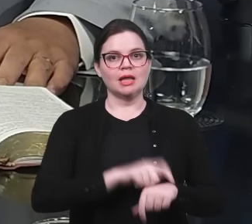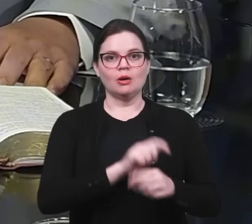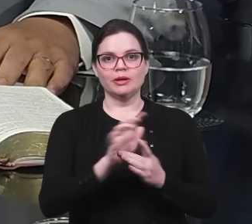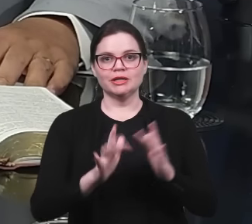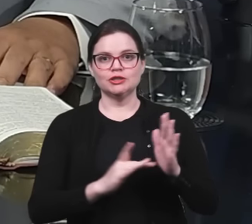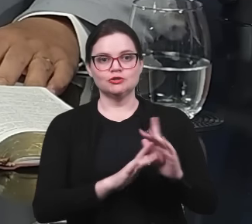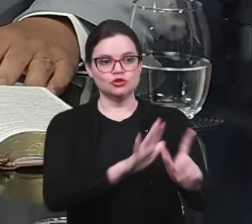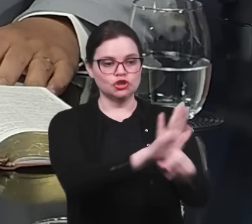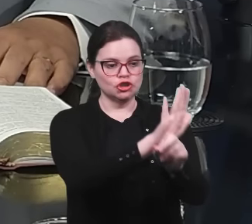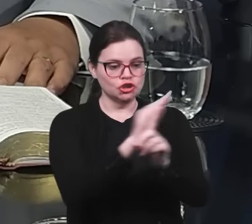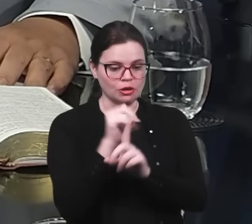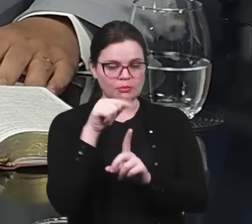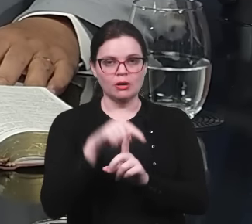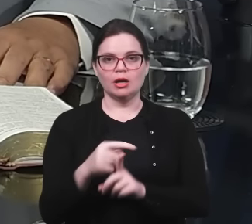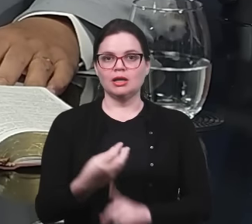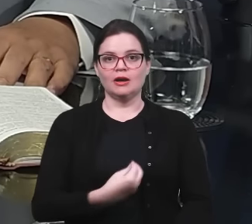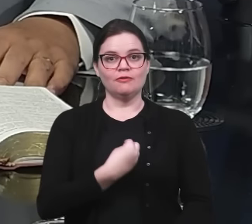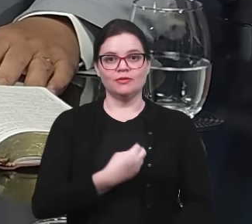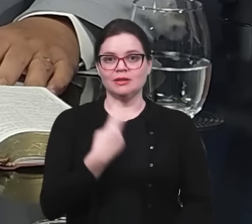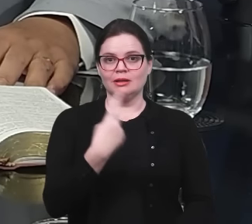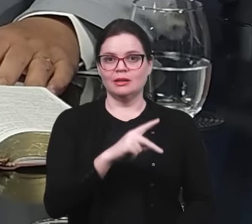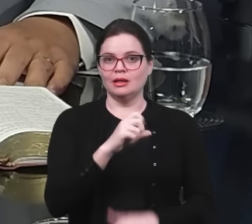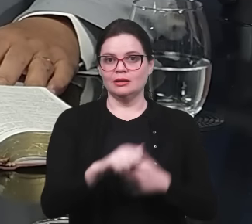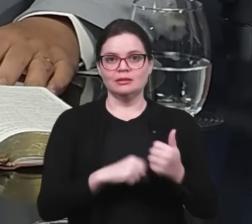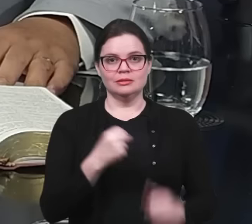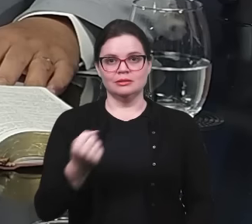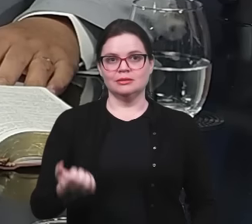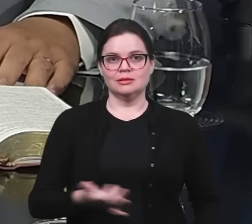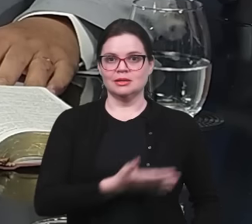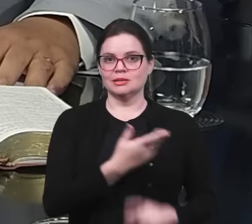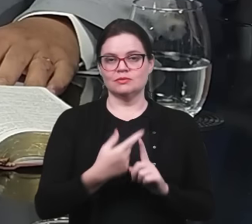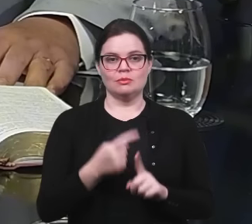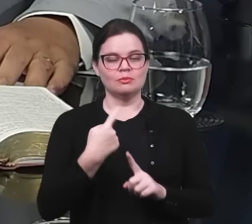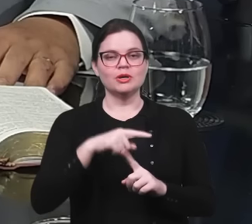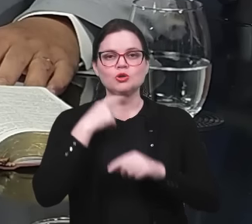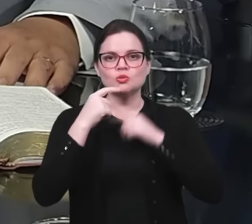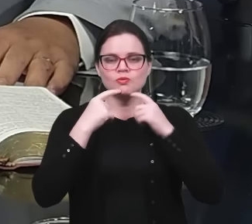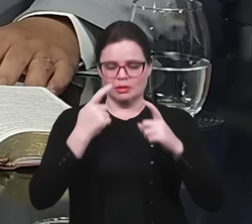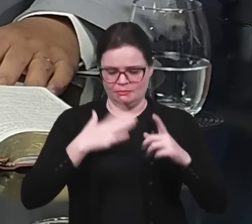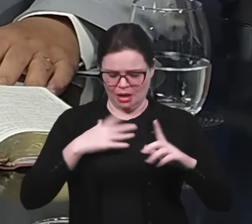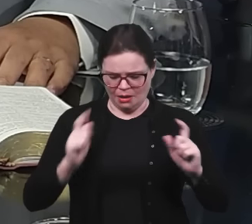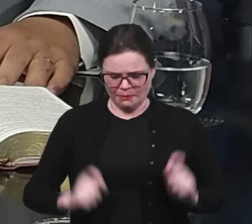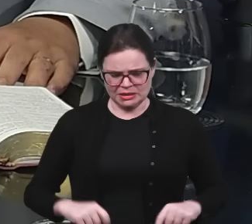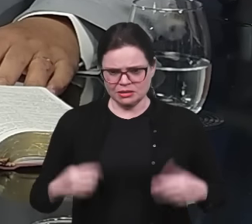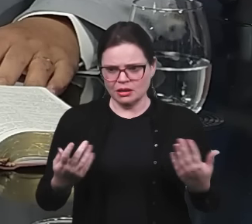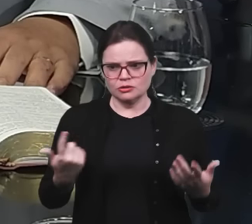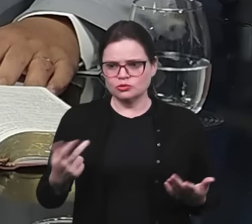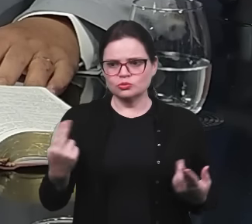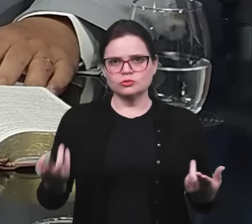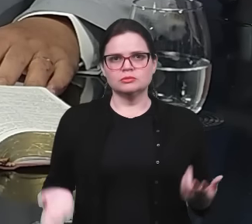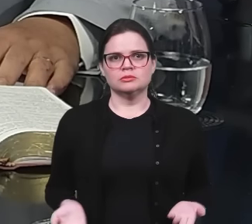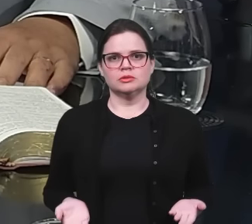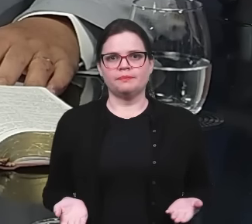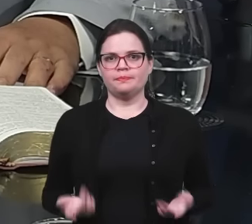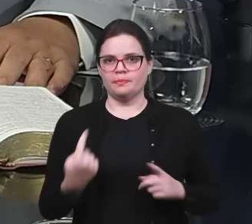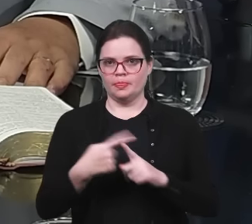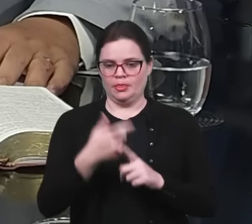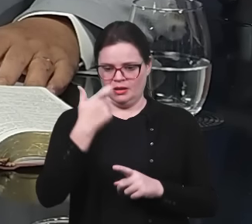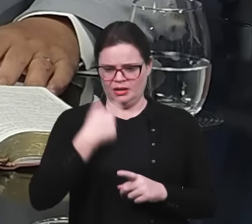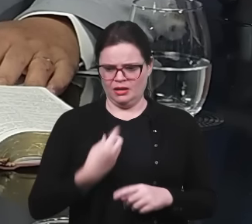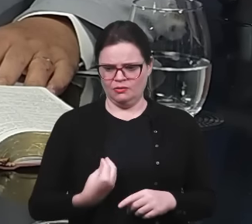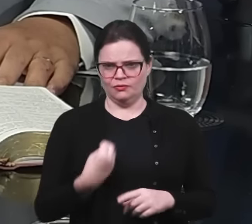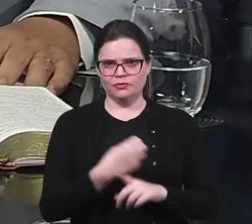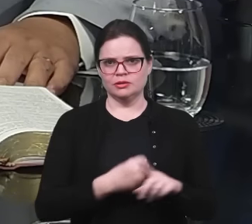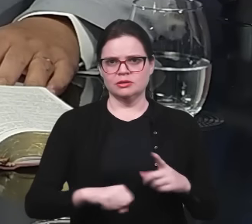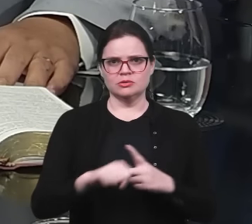se transformou, porque ele duvidava até mesmo da sua própria capacidade. Ele não tinha expressão nenhuma na sociedade que vivia,